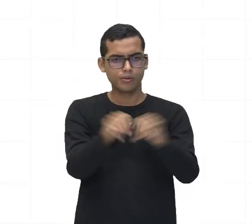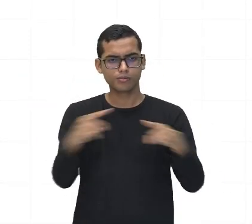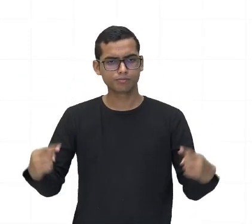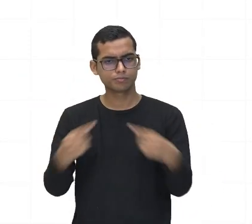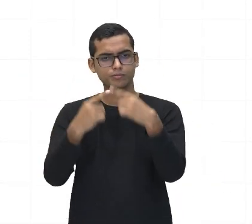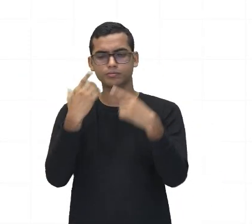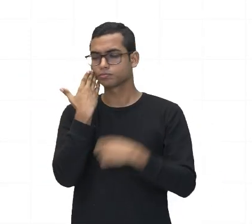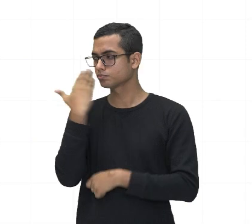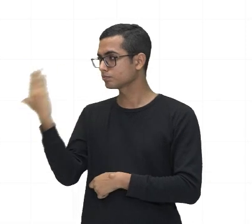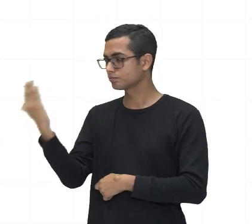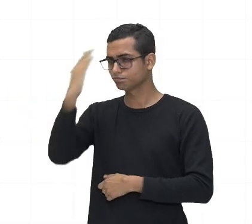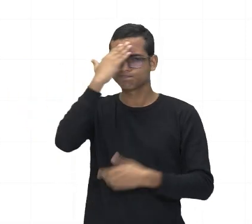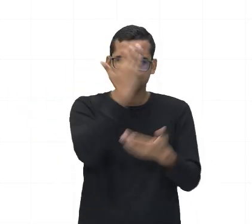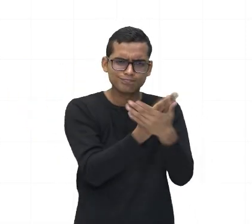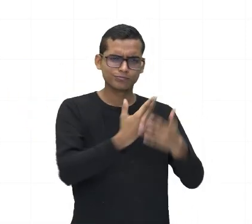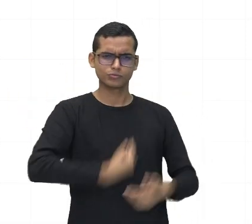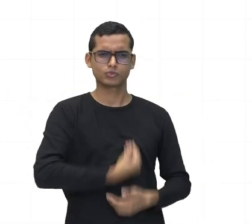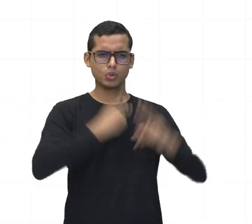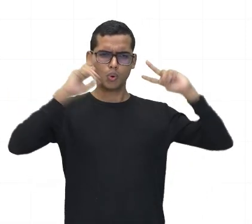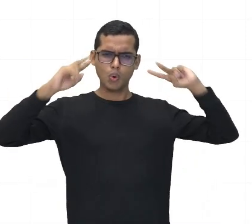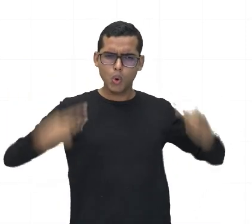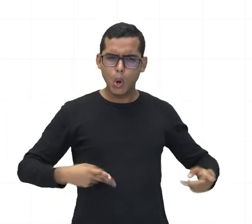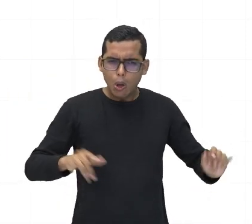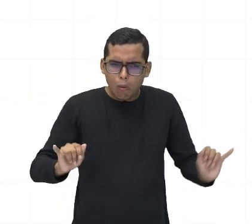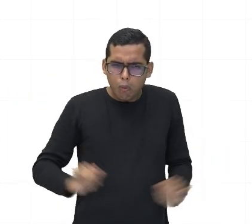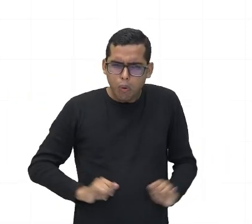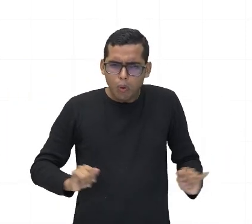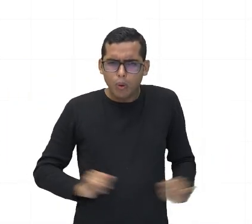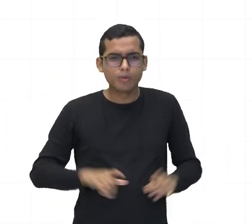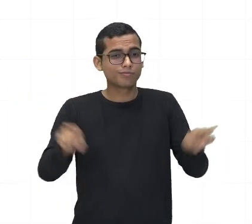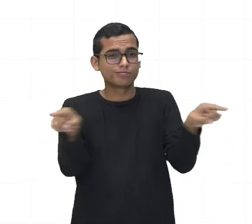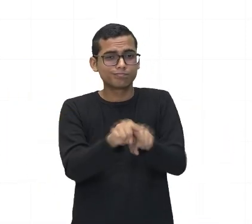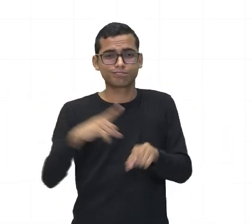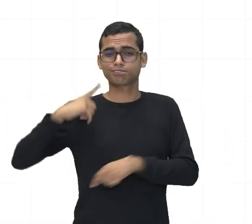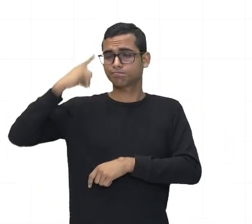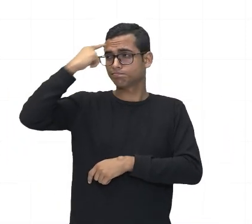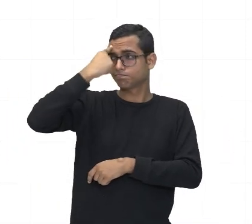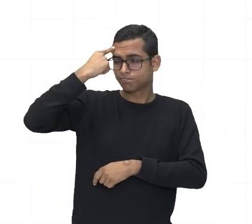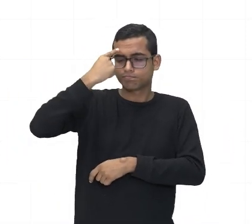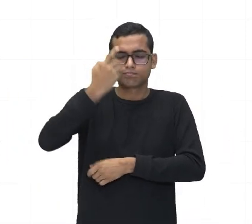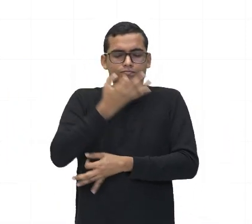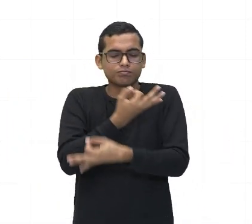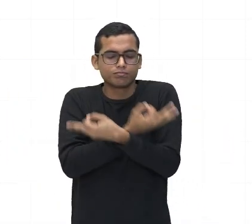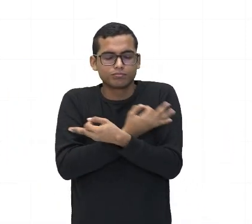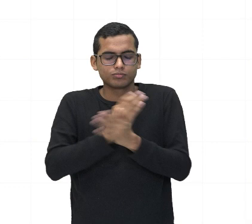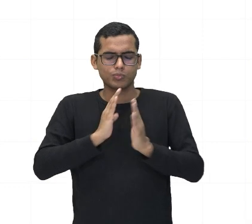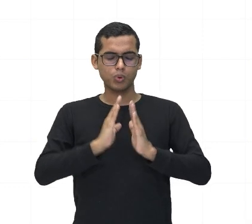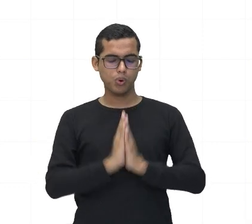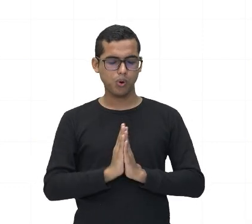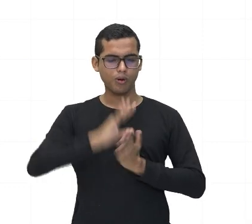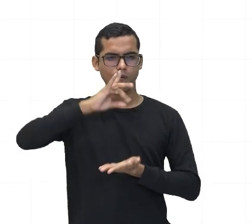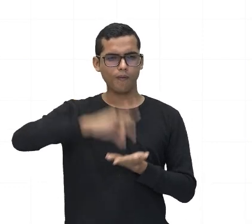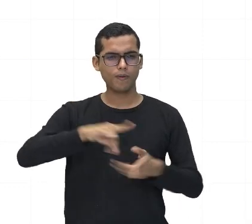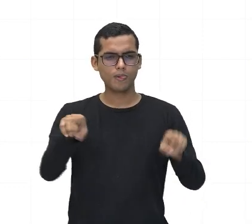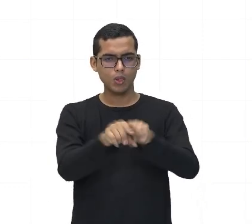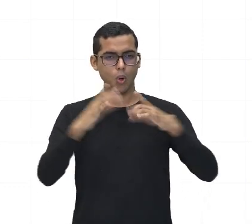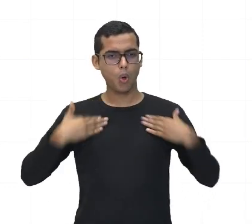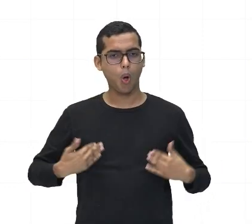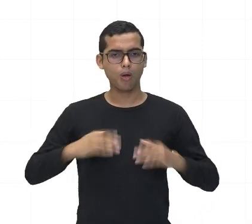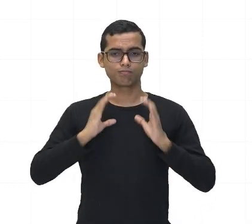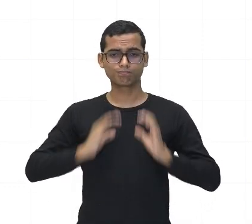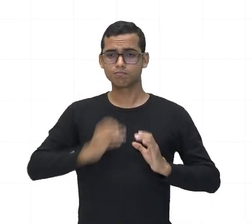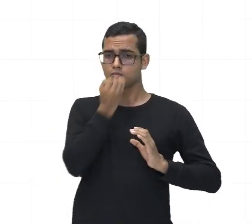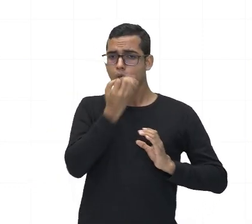budismo acredita que a vida humana é de sofrimento e de que a meditação, o trabalho espiritual e físico e o bom comportamento são as normas